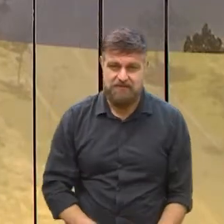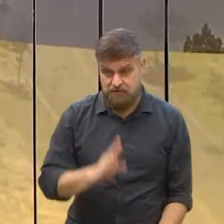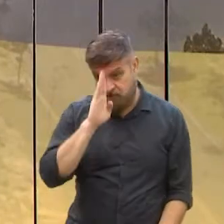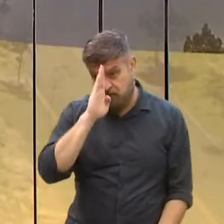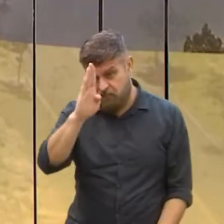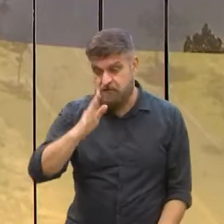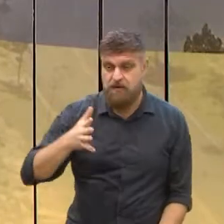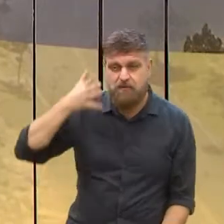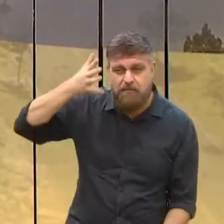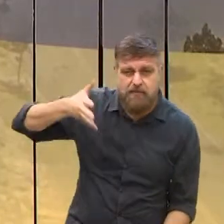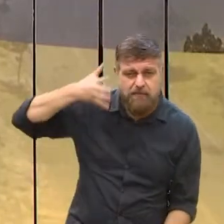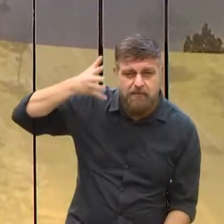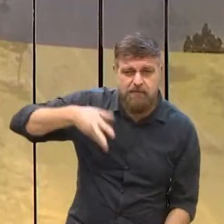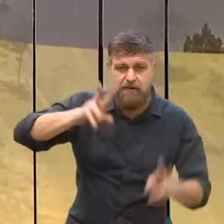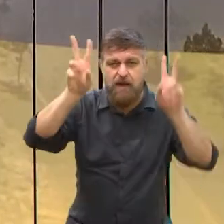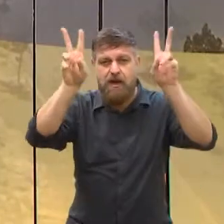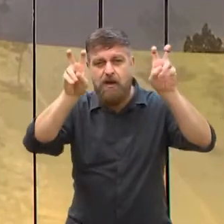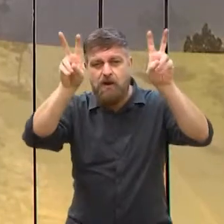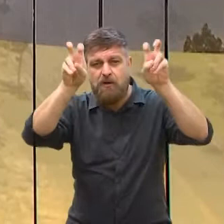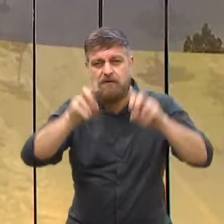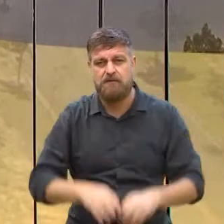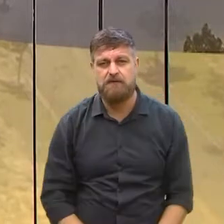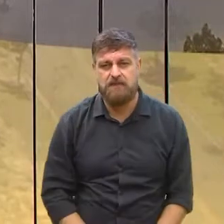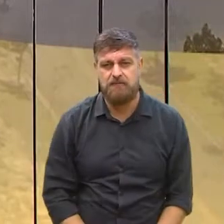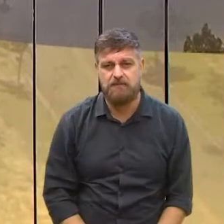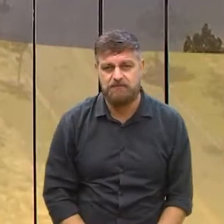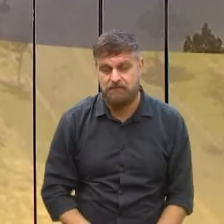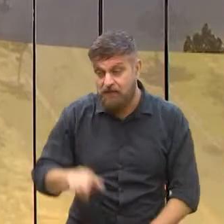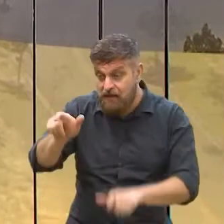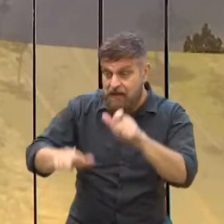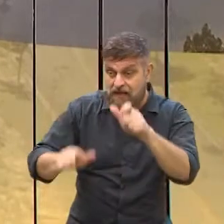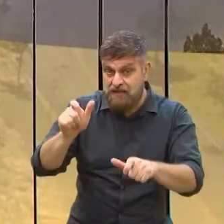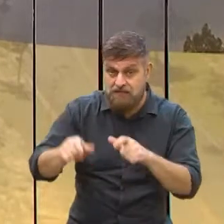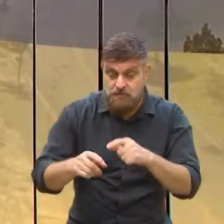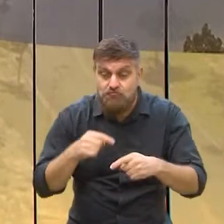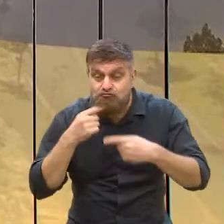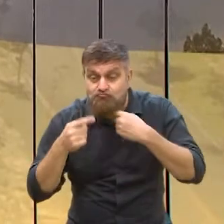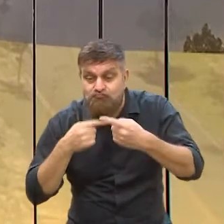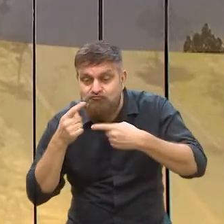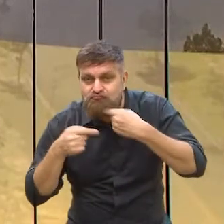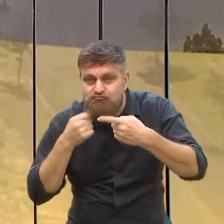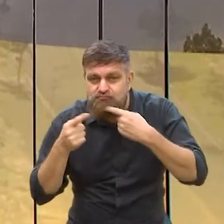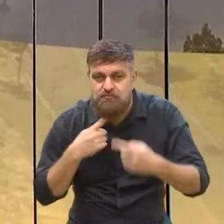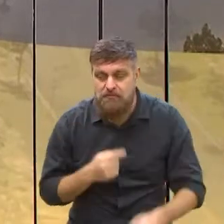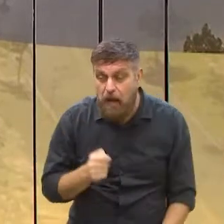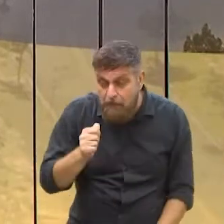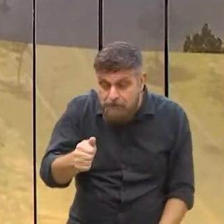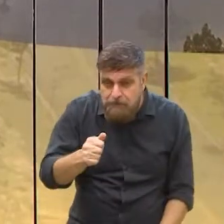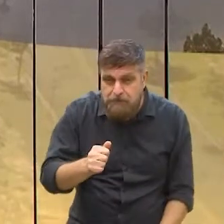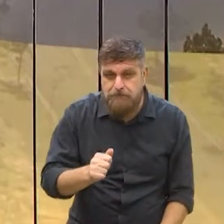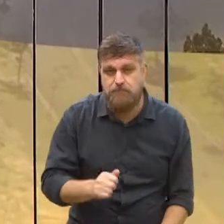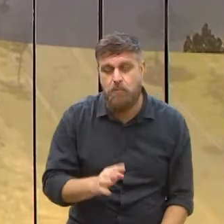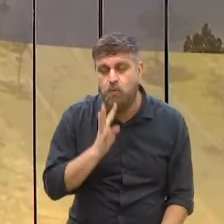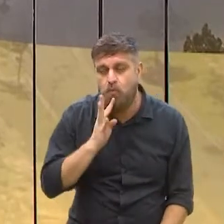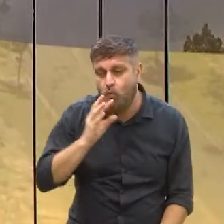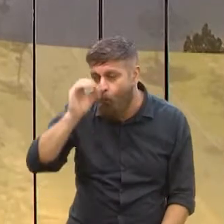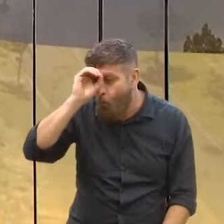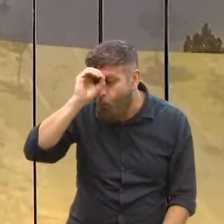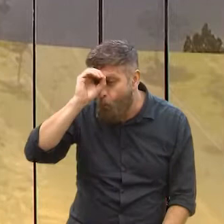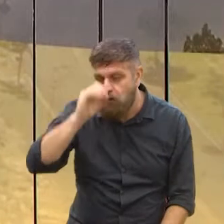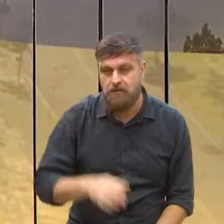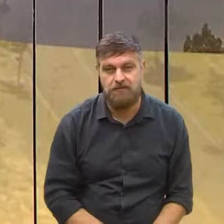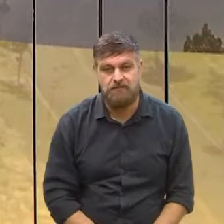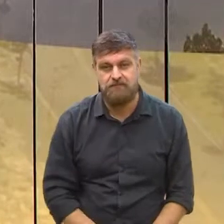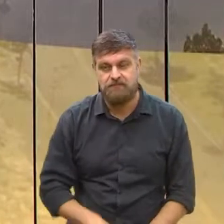por falar desse assunto tão comentado lá fora, mas muito pouco conhecido, na verdade. Então